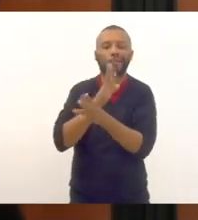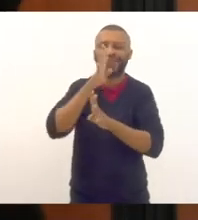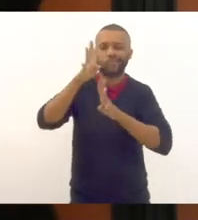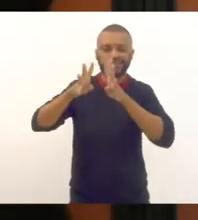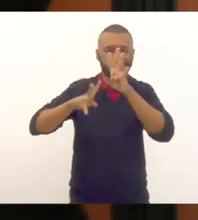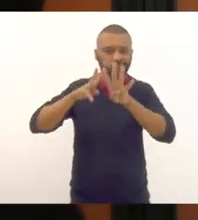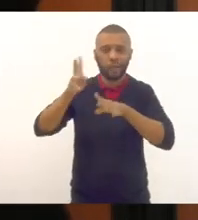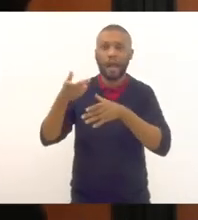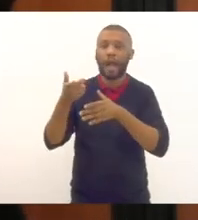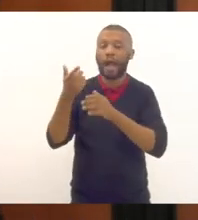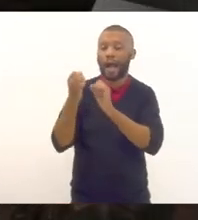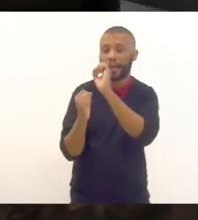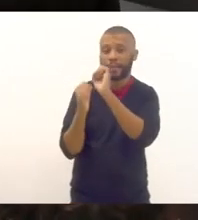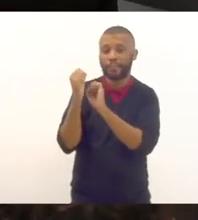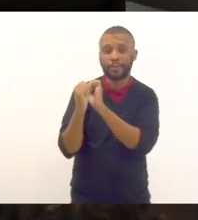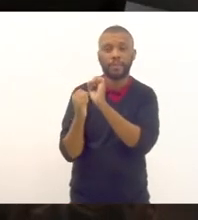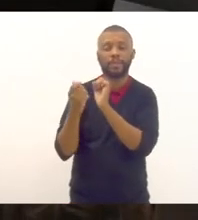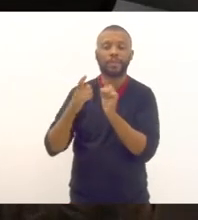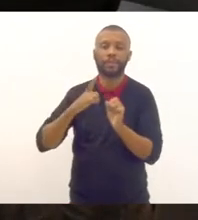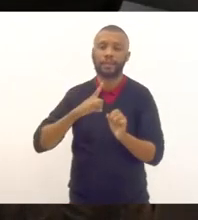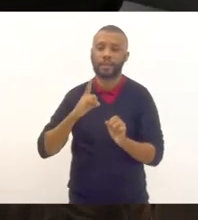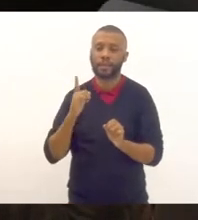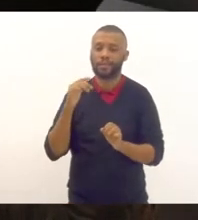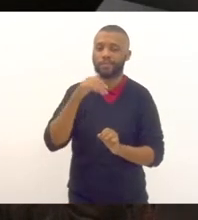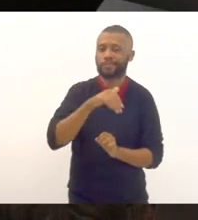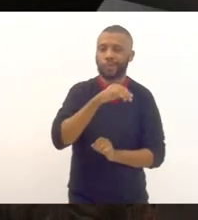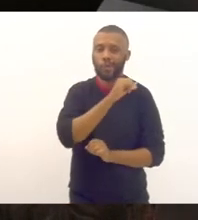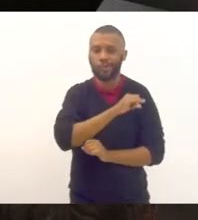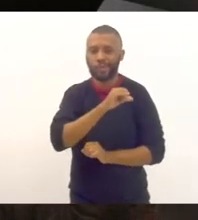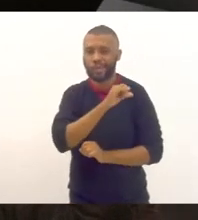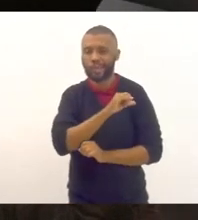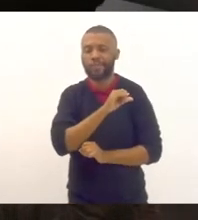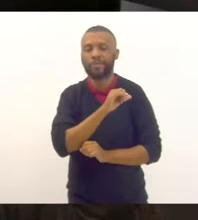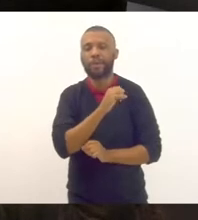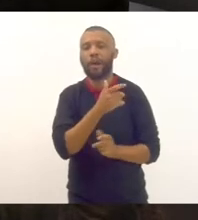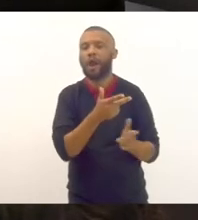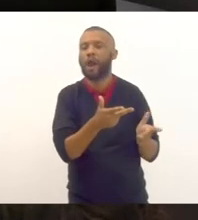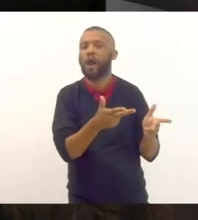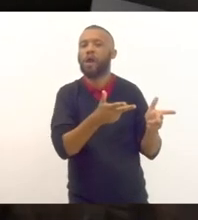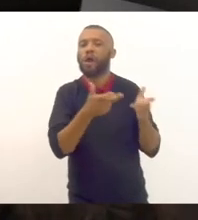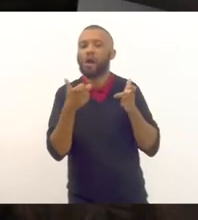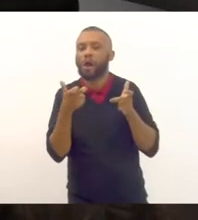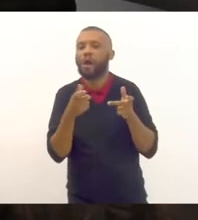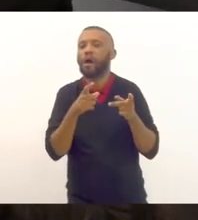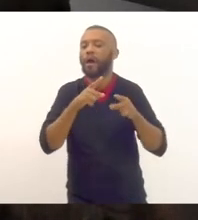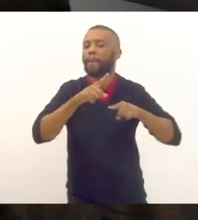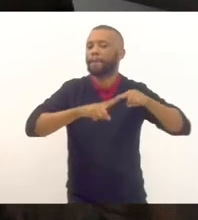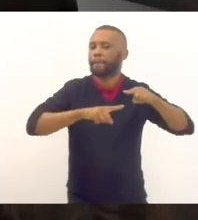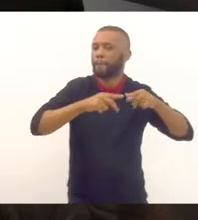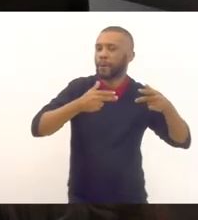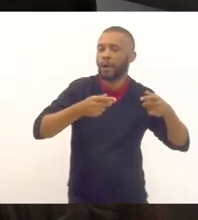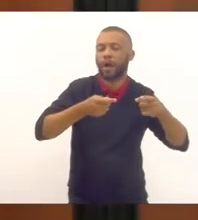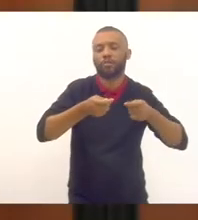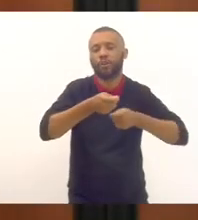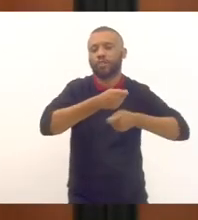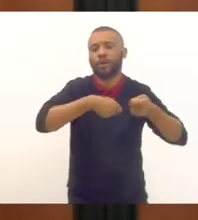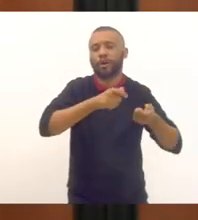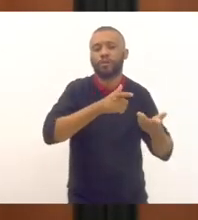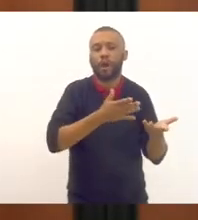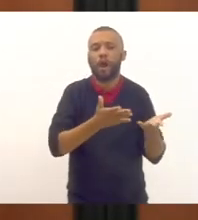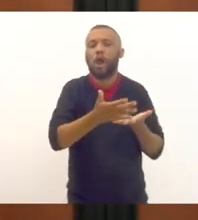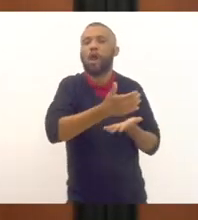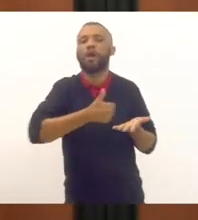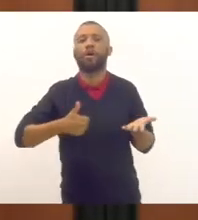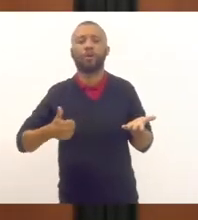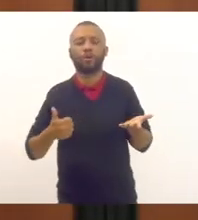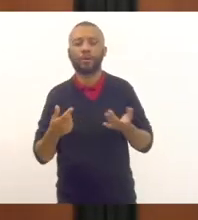as empresas chegam no nosso quintal e levam nossas cargas, nossos negócios, né? Porque